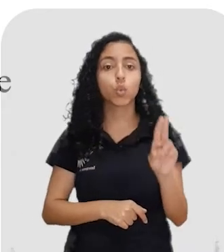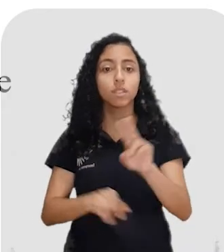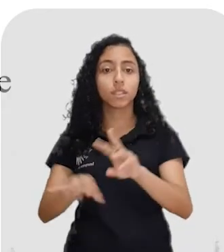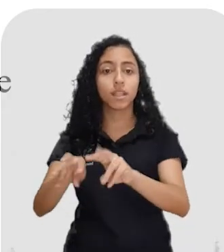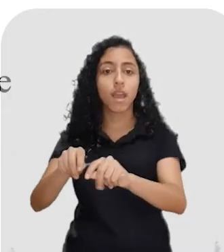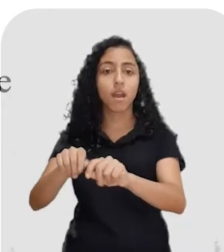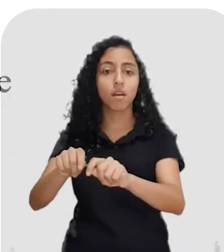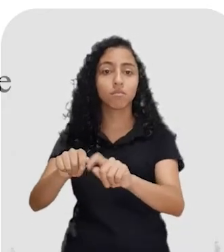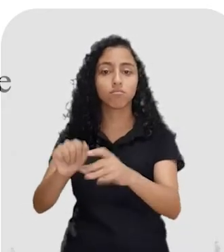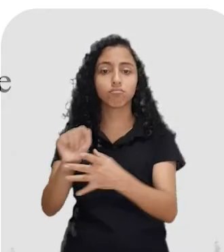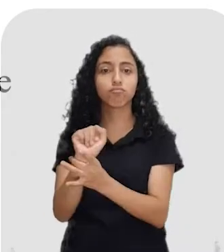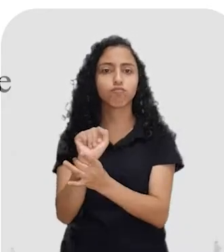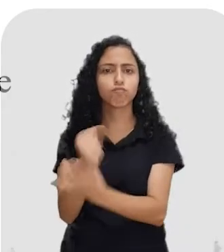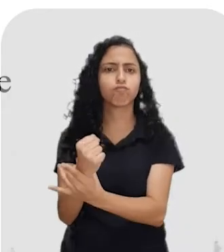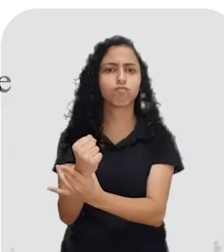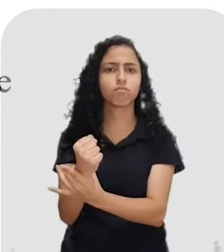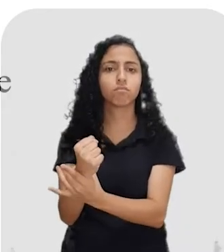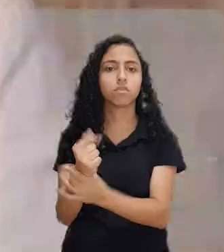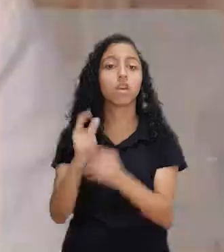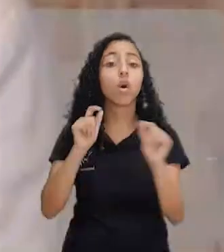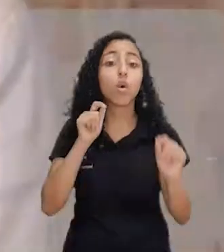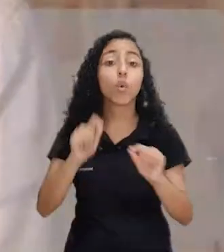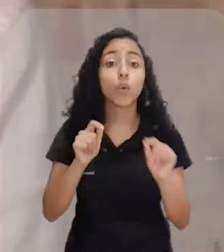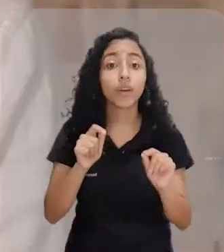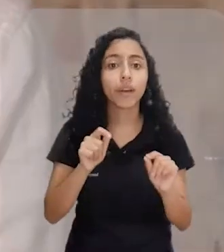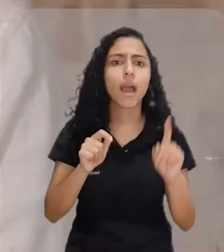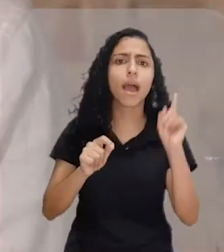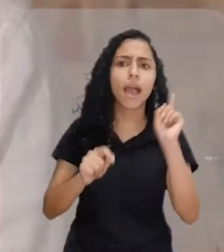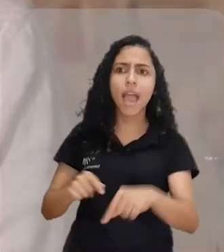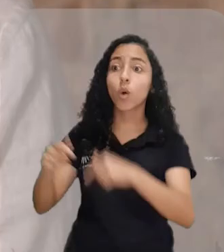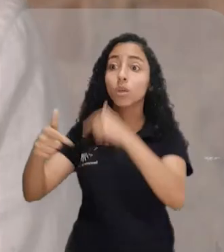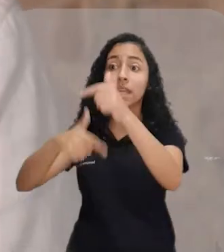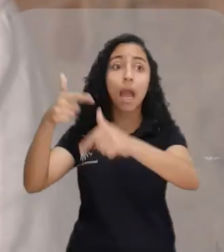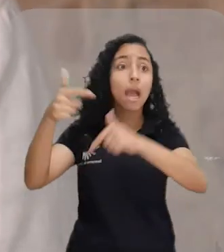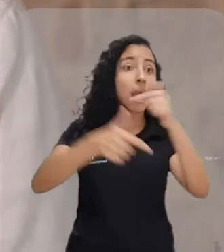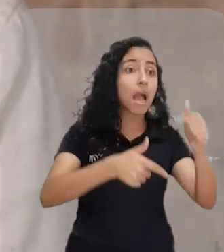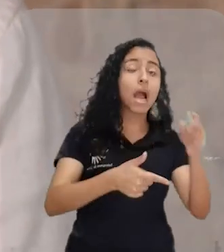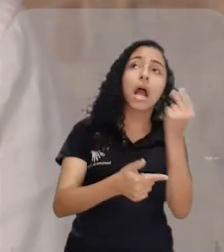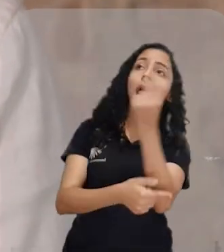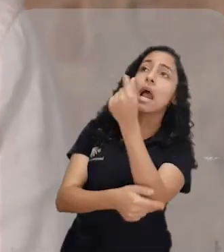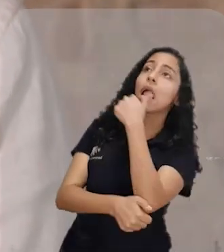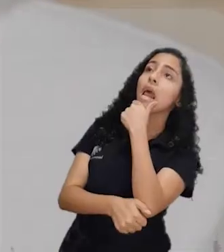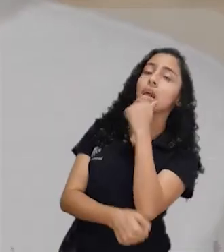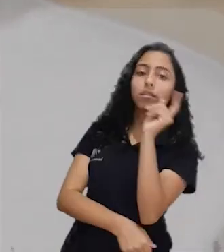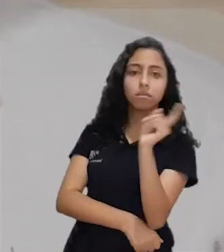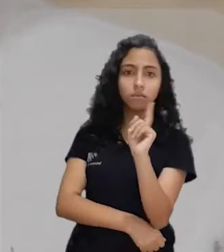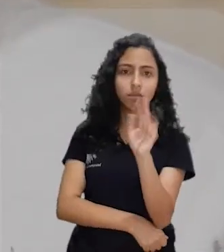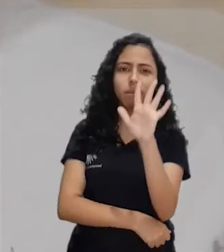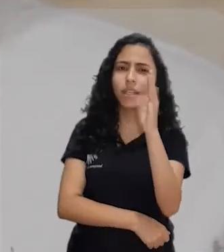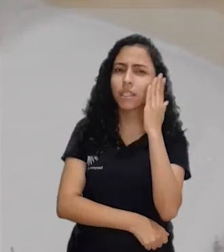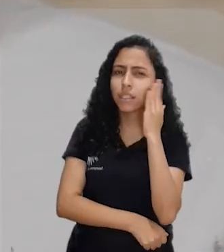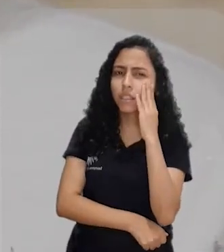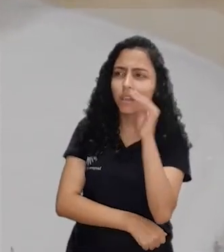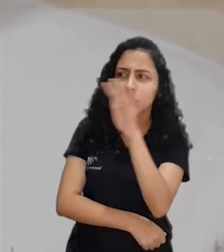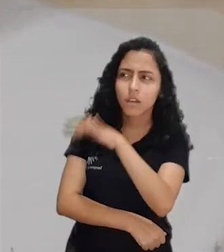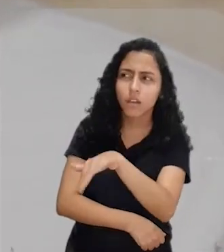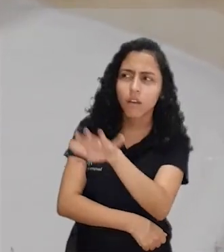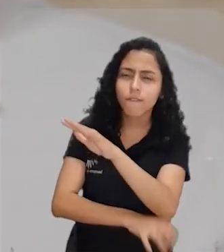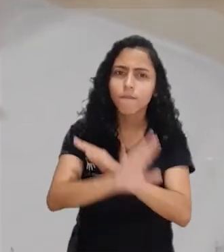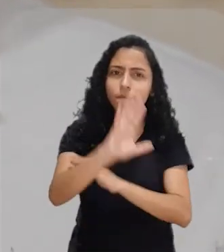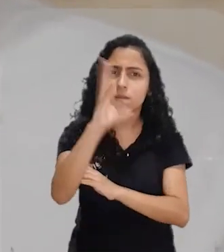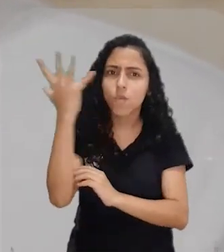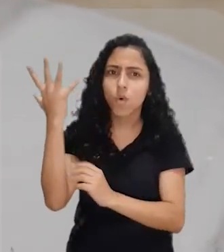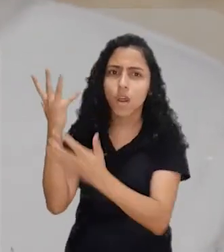ou um uso de terra que possa assegurar isso. O que é isso? Eu não estou medindo o serviço em si, mas eu sei que se aquele ambiente for